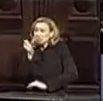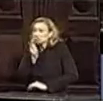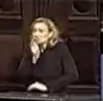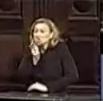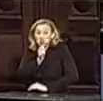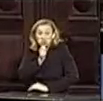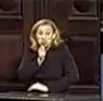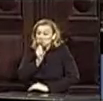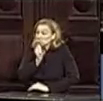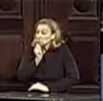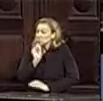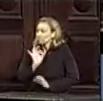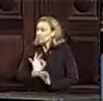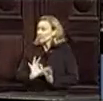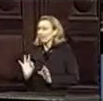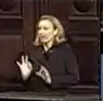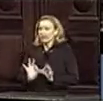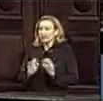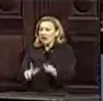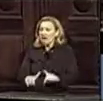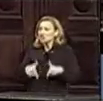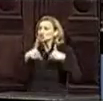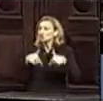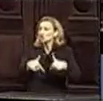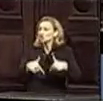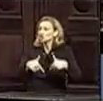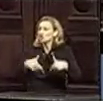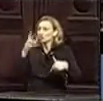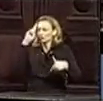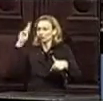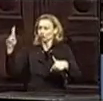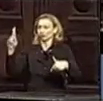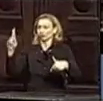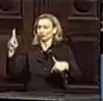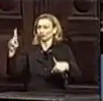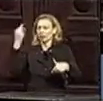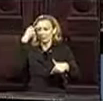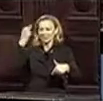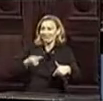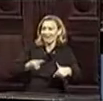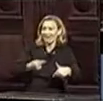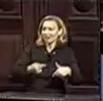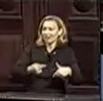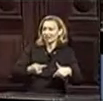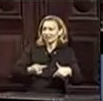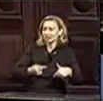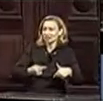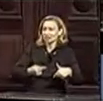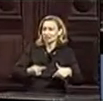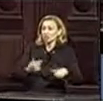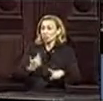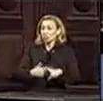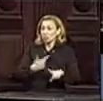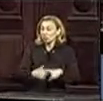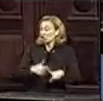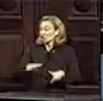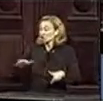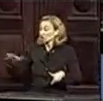está preparado para assumir o comando da corporação. Porque trazer um oficial